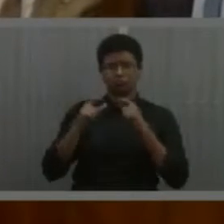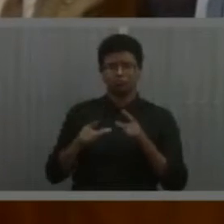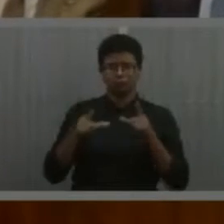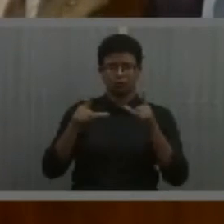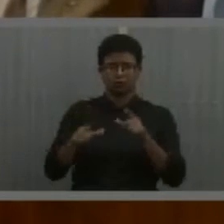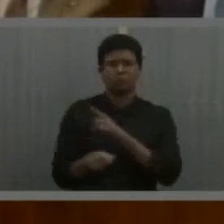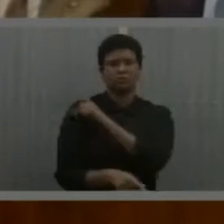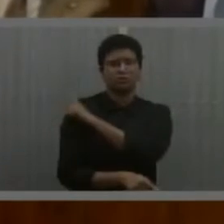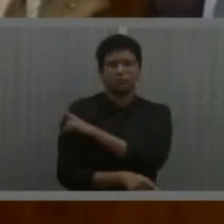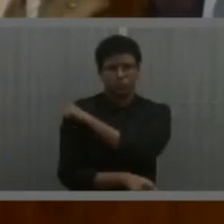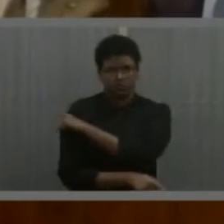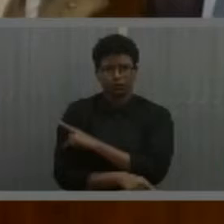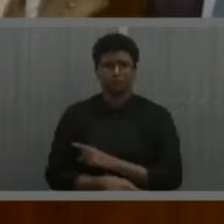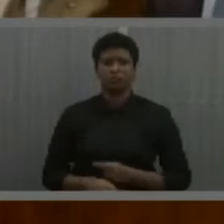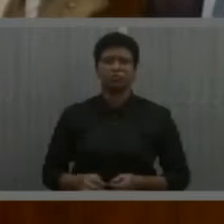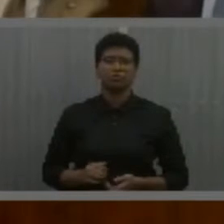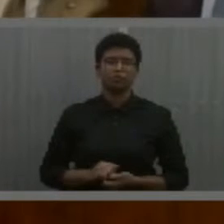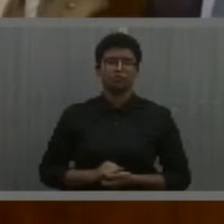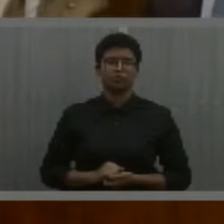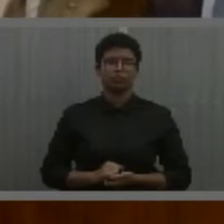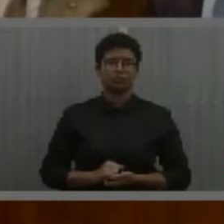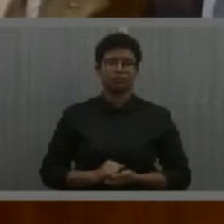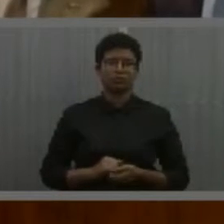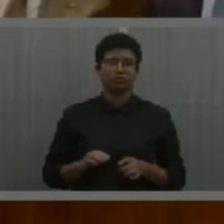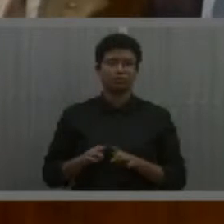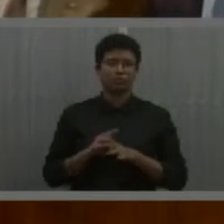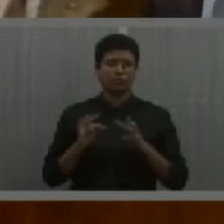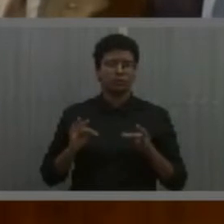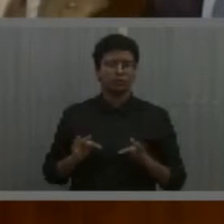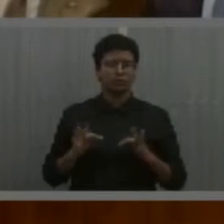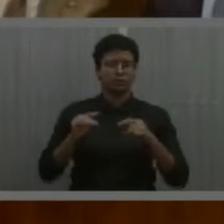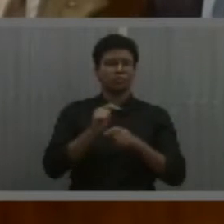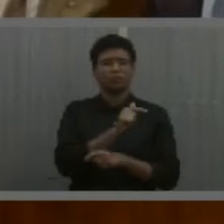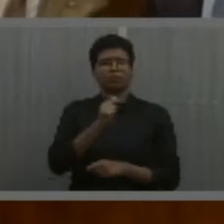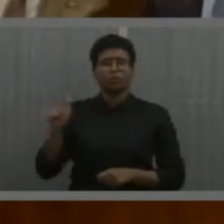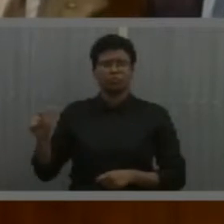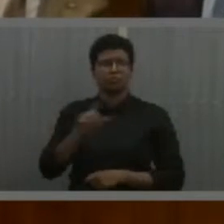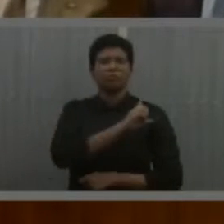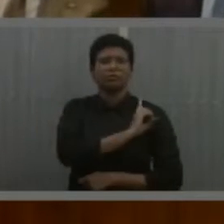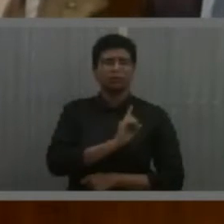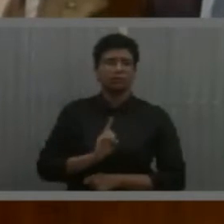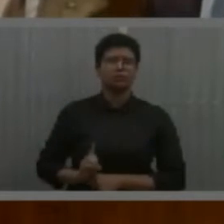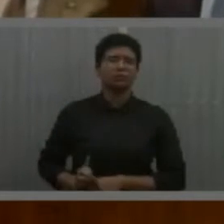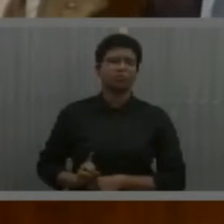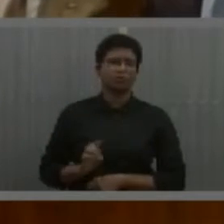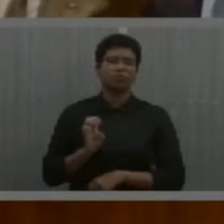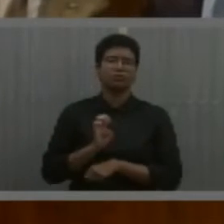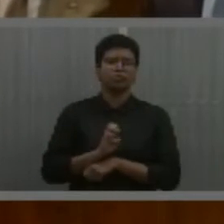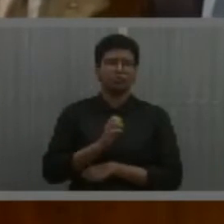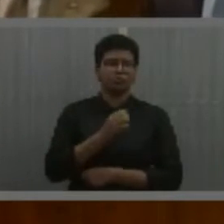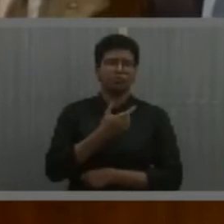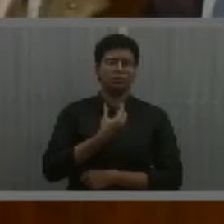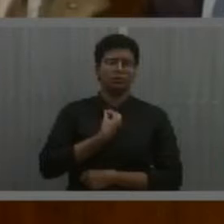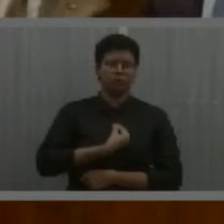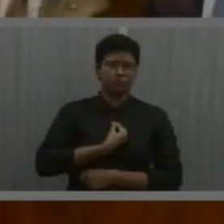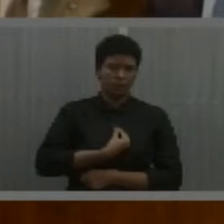Cidadão piauense, assim como todos os demais deputadas e deputados estaduais aqui